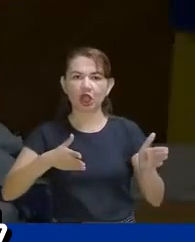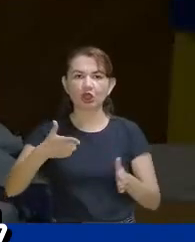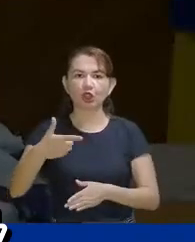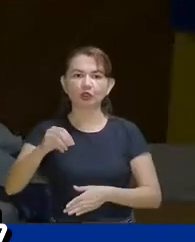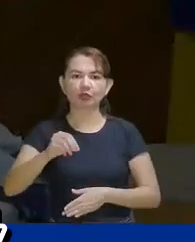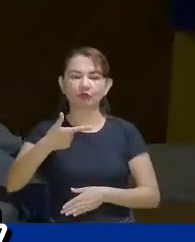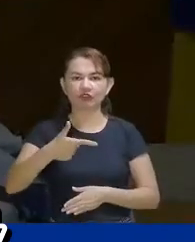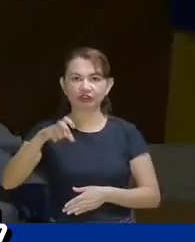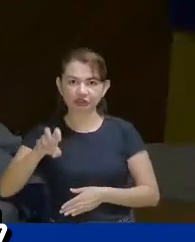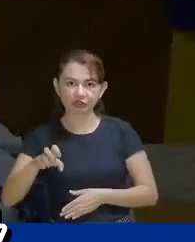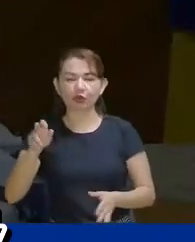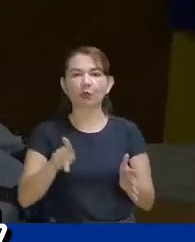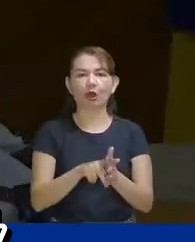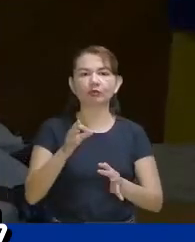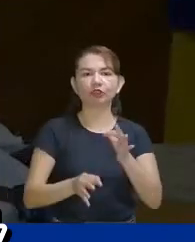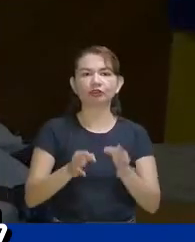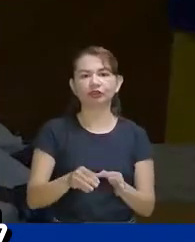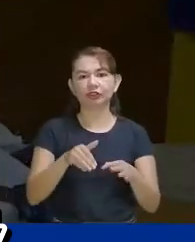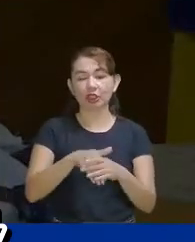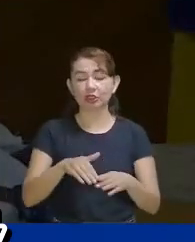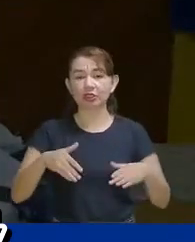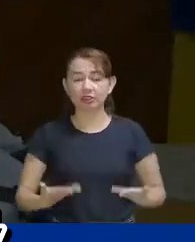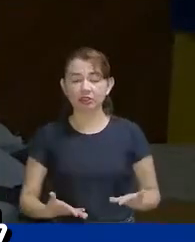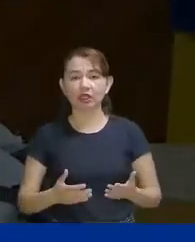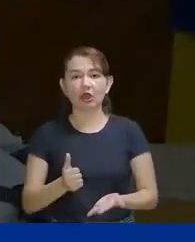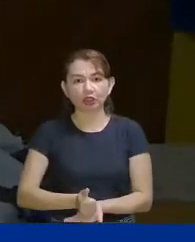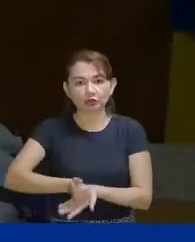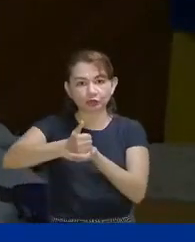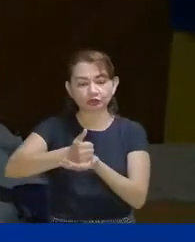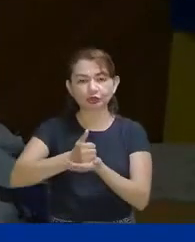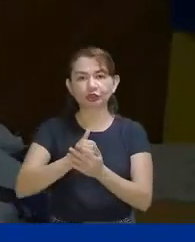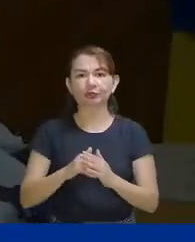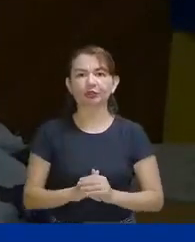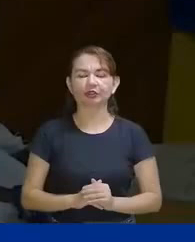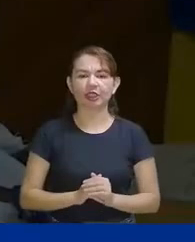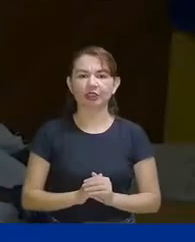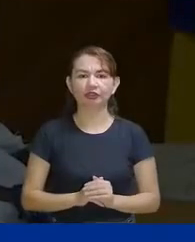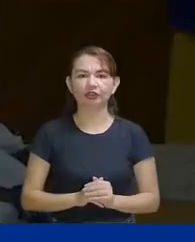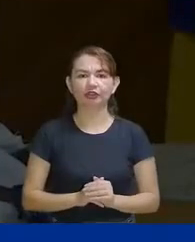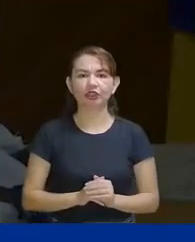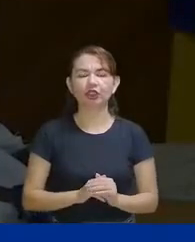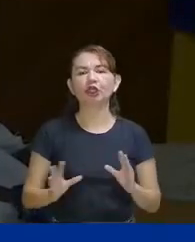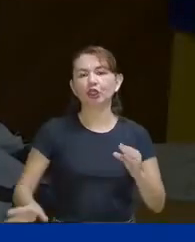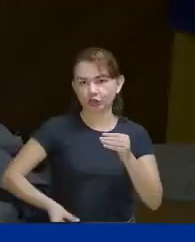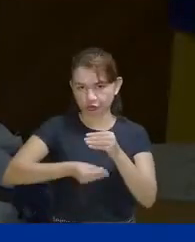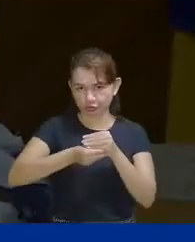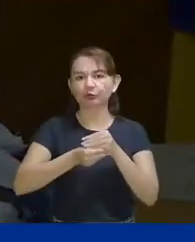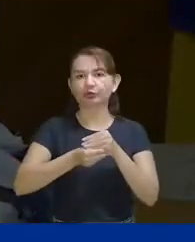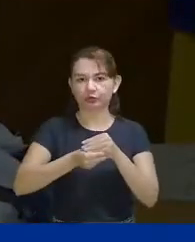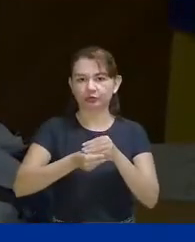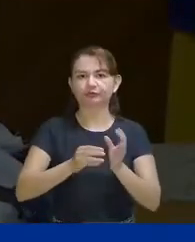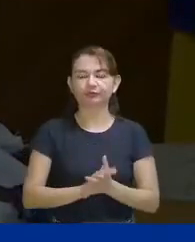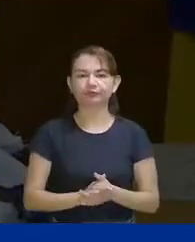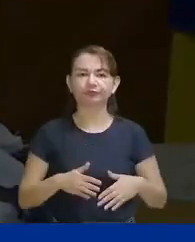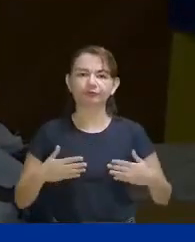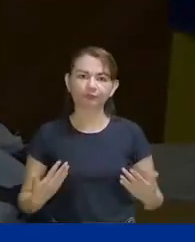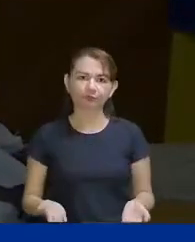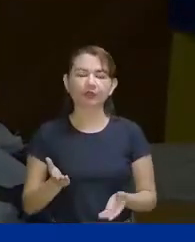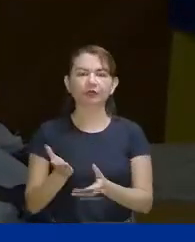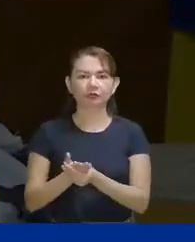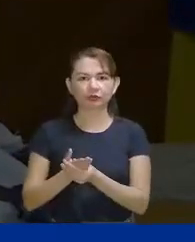2023-2025 da Justiça Eleitoral, que inclui a sustentabilidade como uma de suas diretrizes. Os